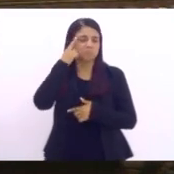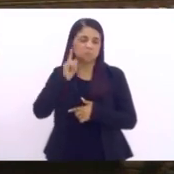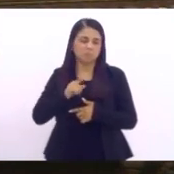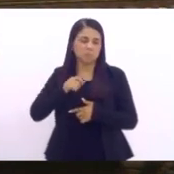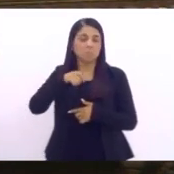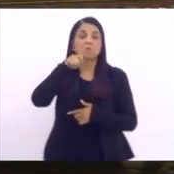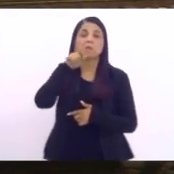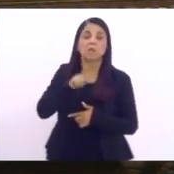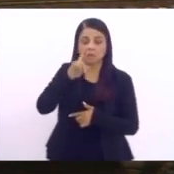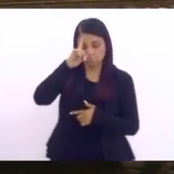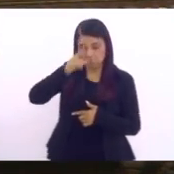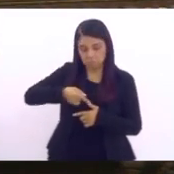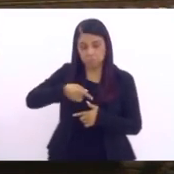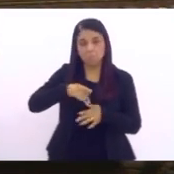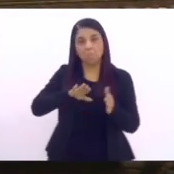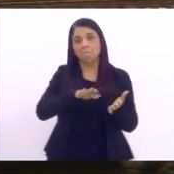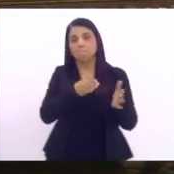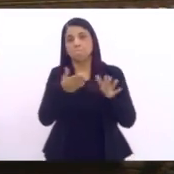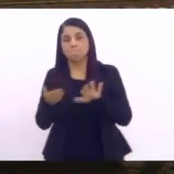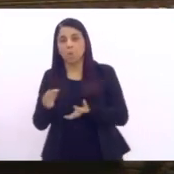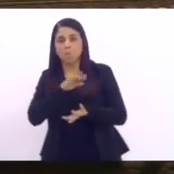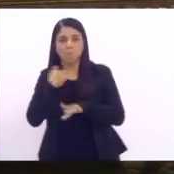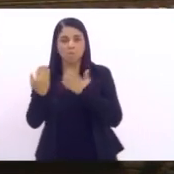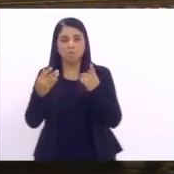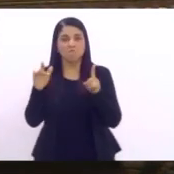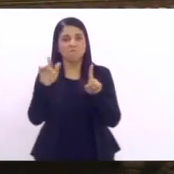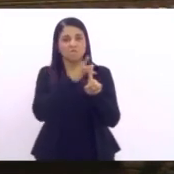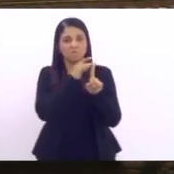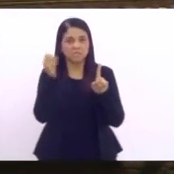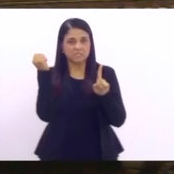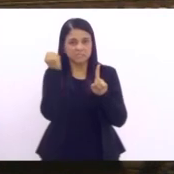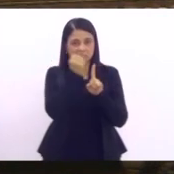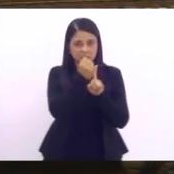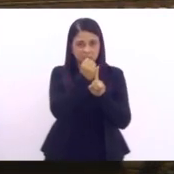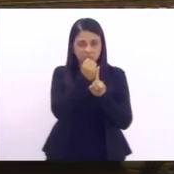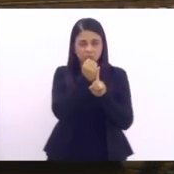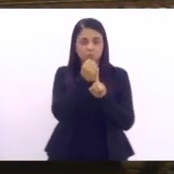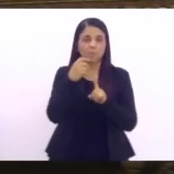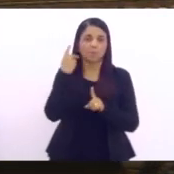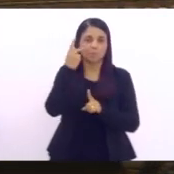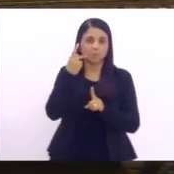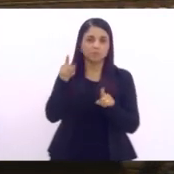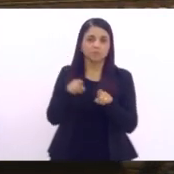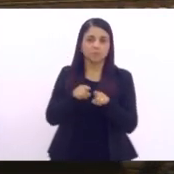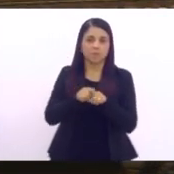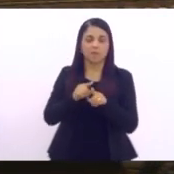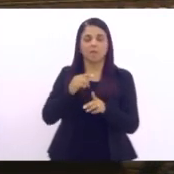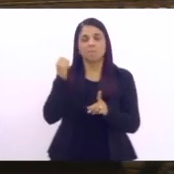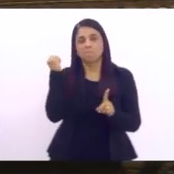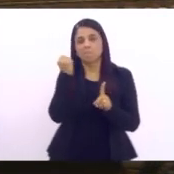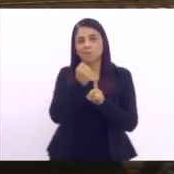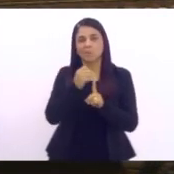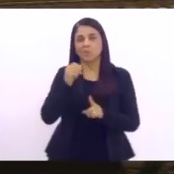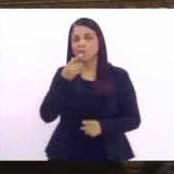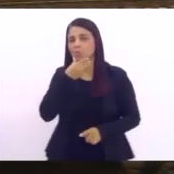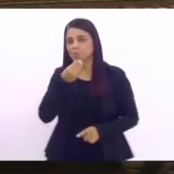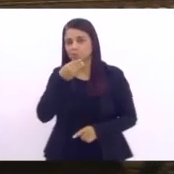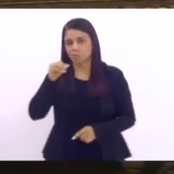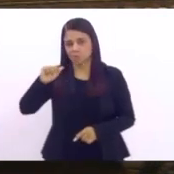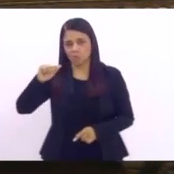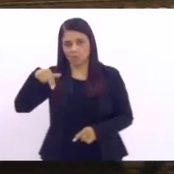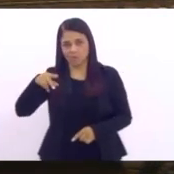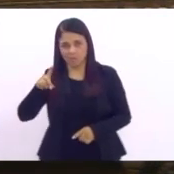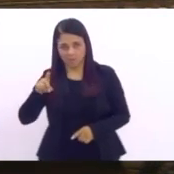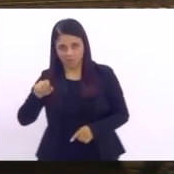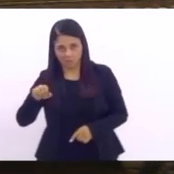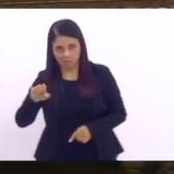num feminicídio político que assassinou também Anderson, demonstra as dificuldades que a gente tem também de